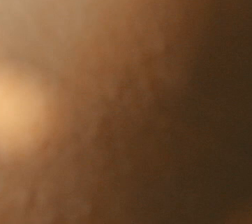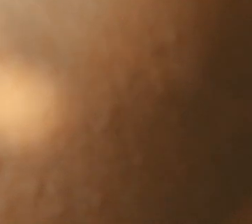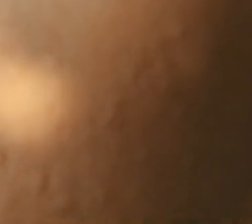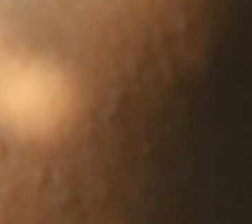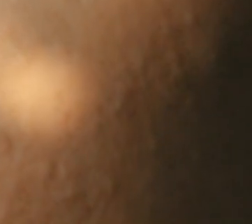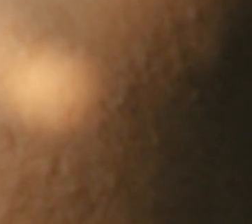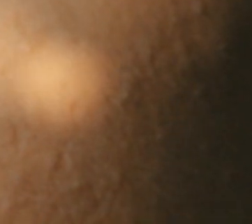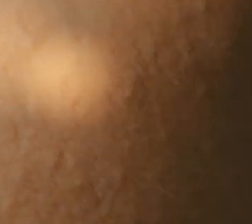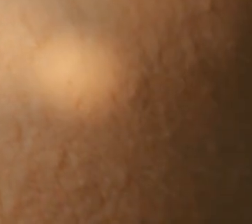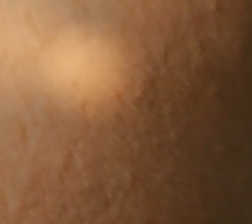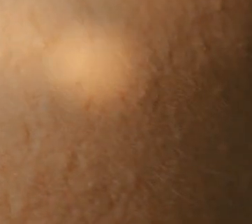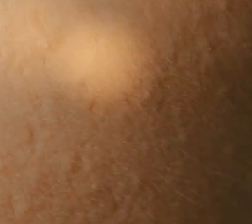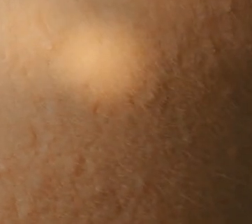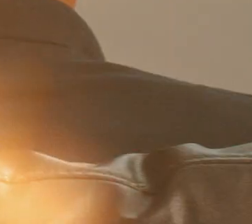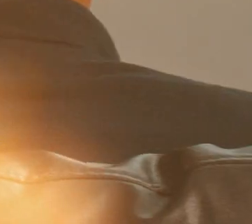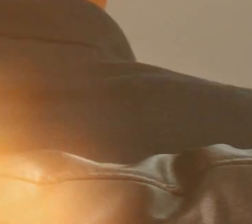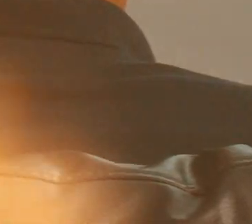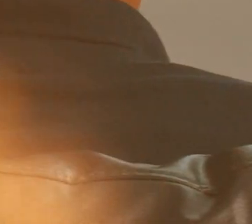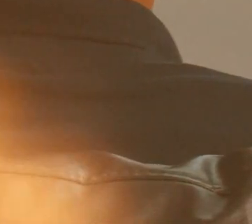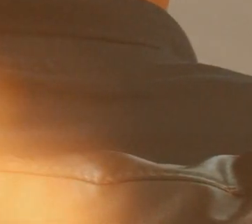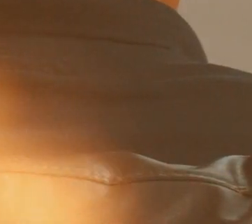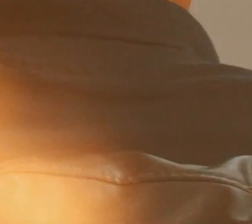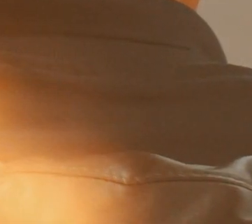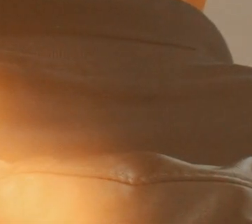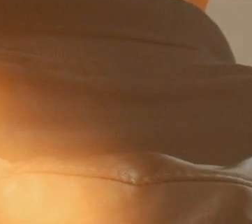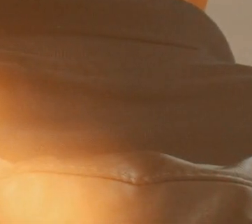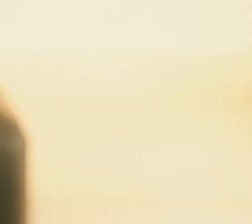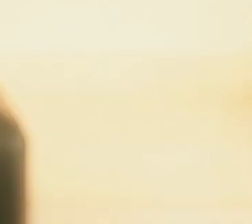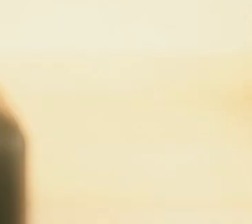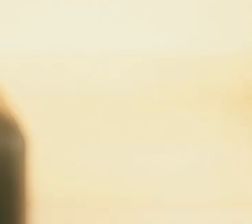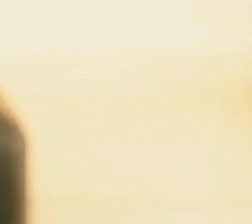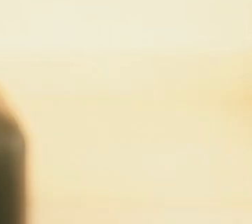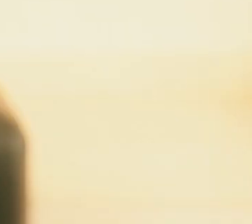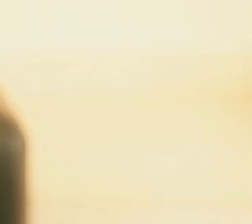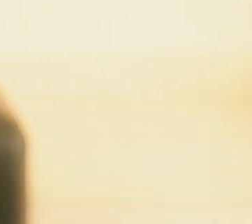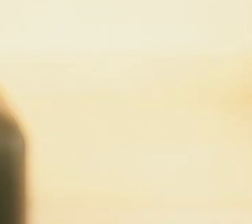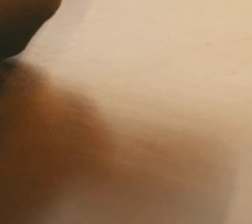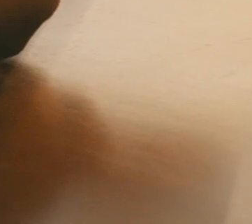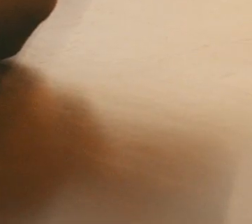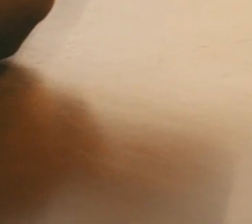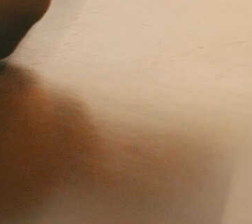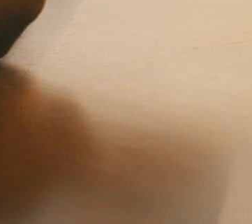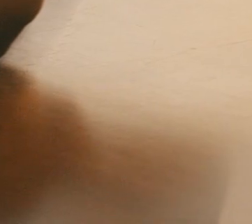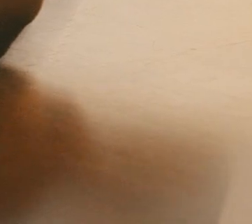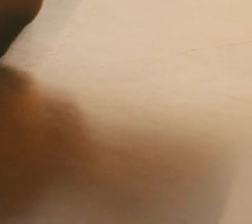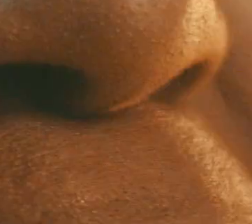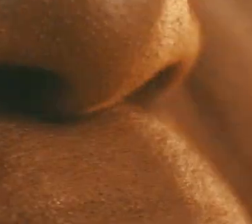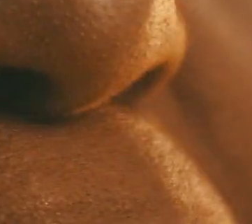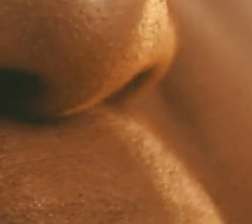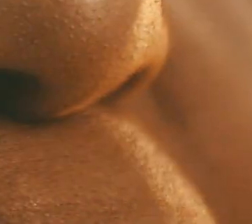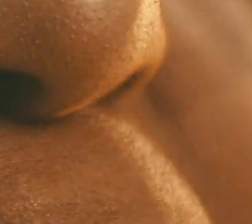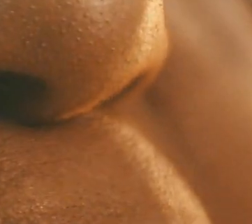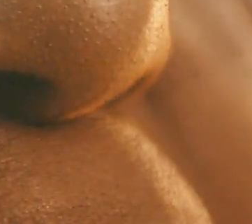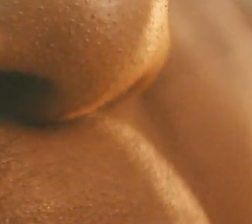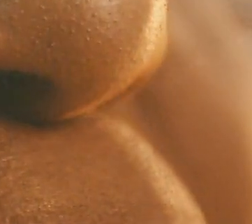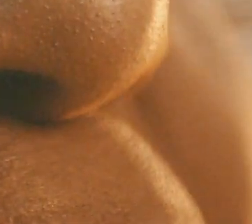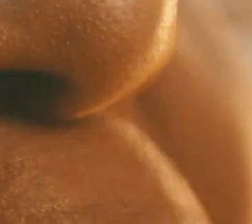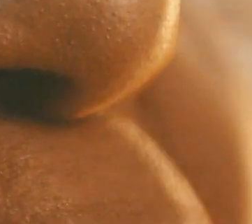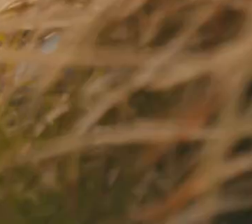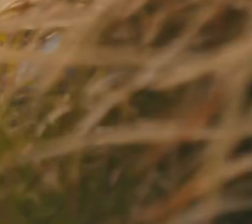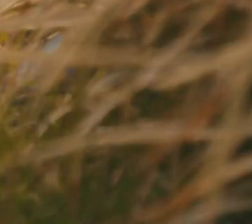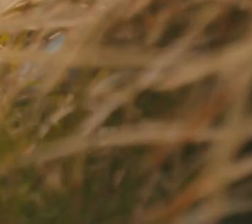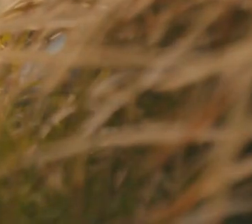Essa é a voz da profecia, uma voz de esperança, que proclama a volta do